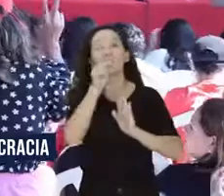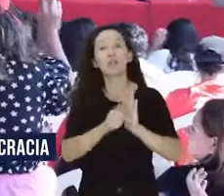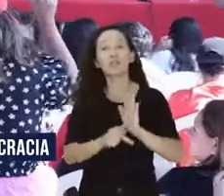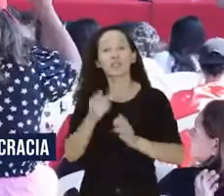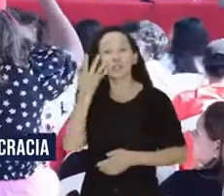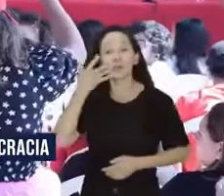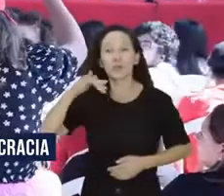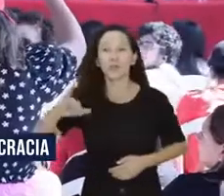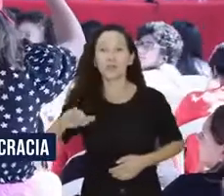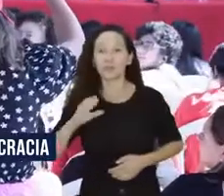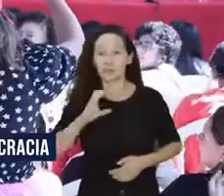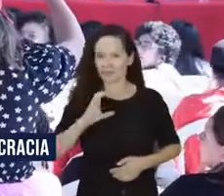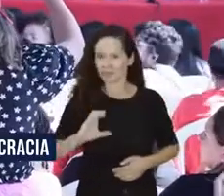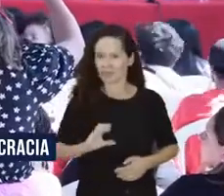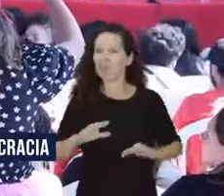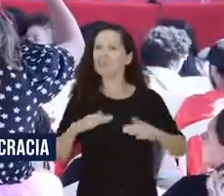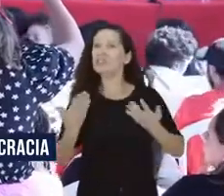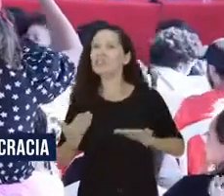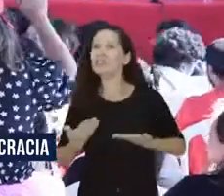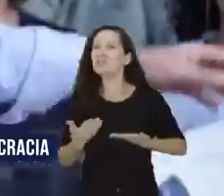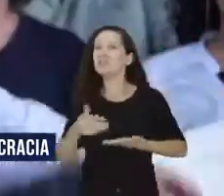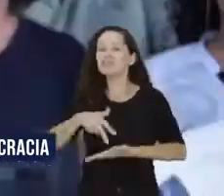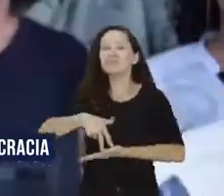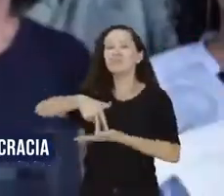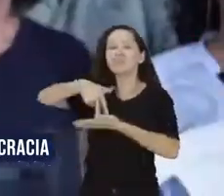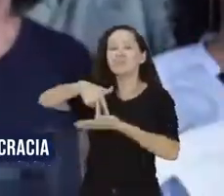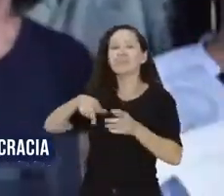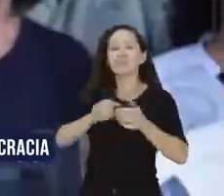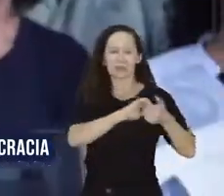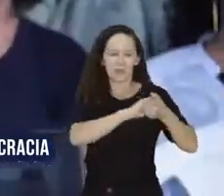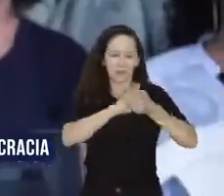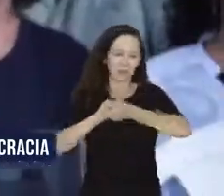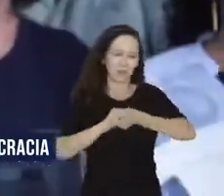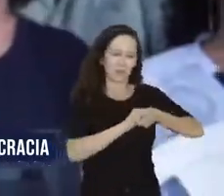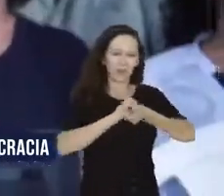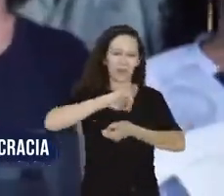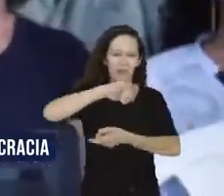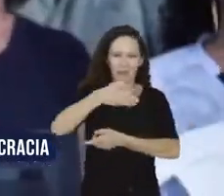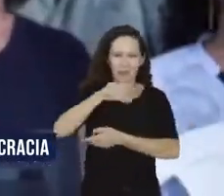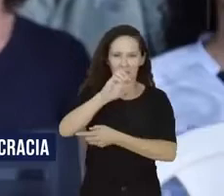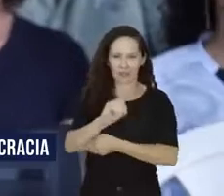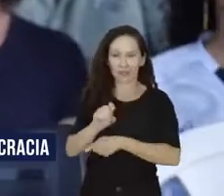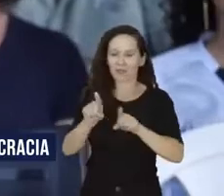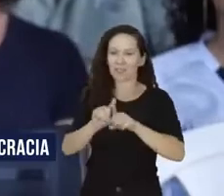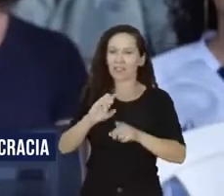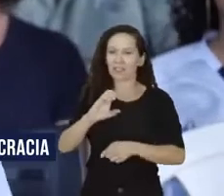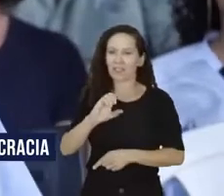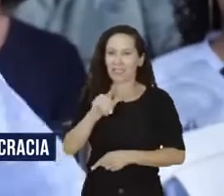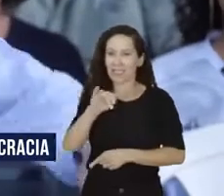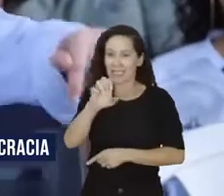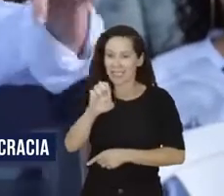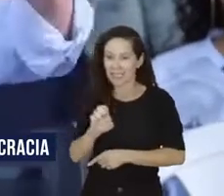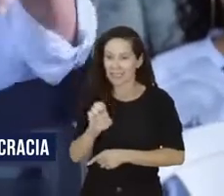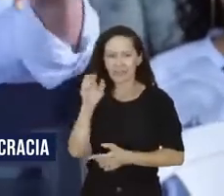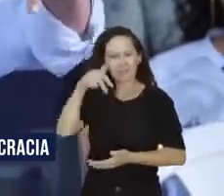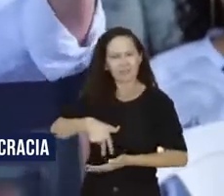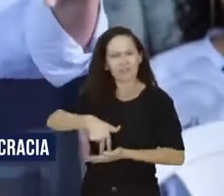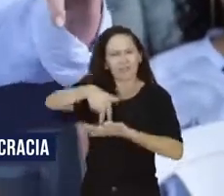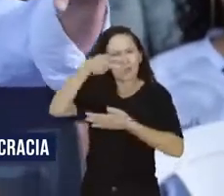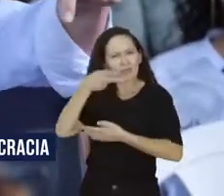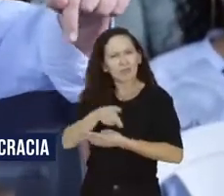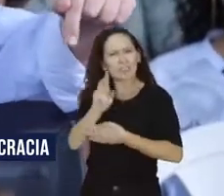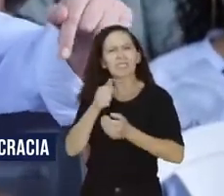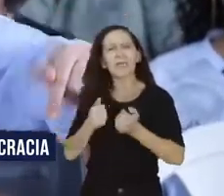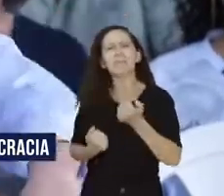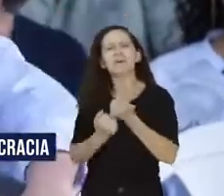também João Miranda e Cleide, que estão sempre à frente disso tudo. E também